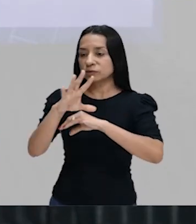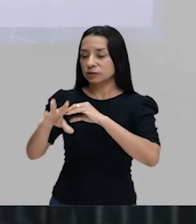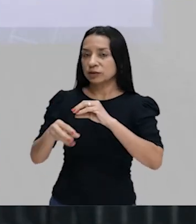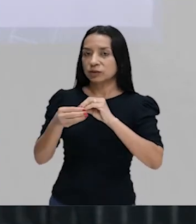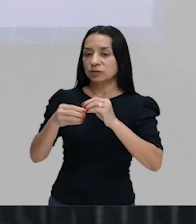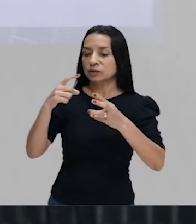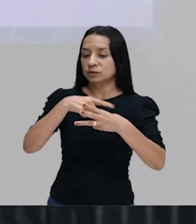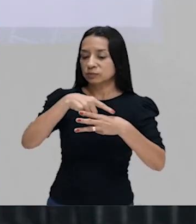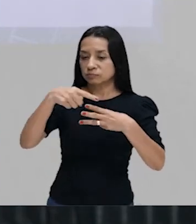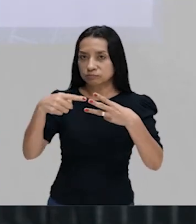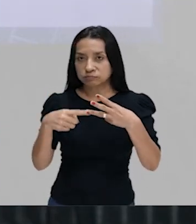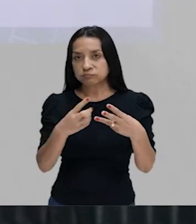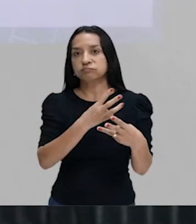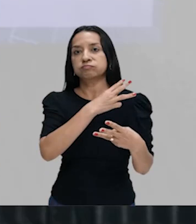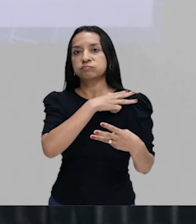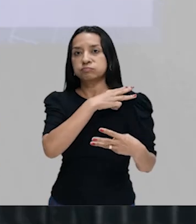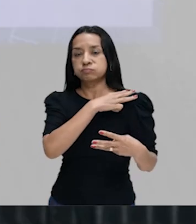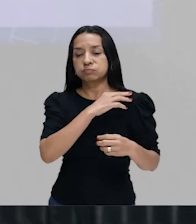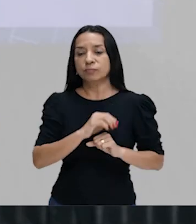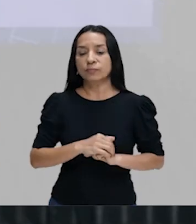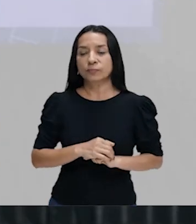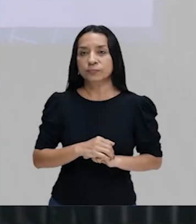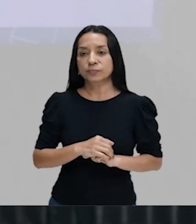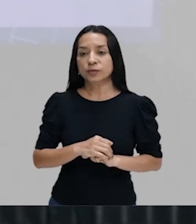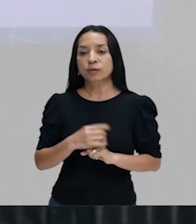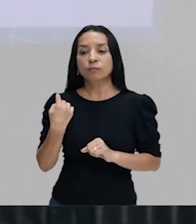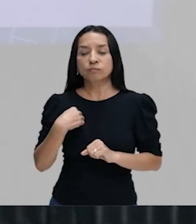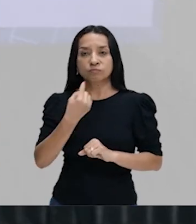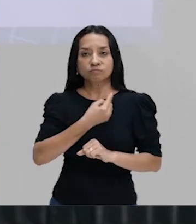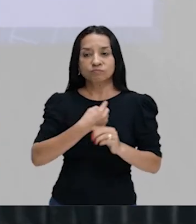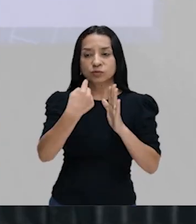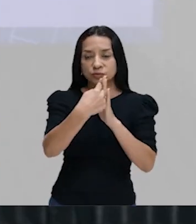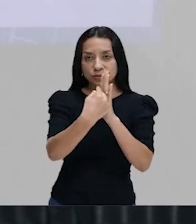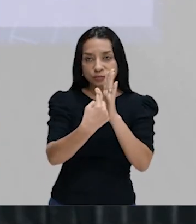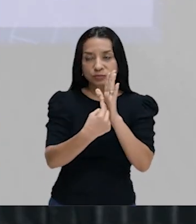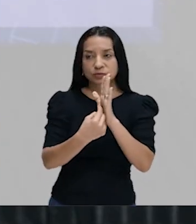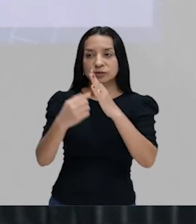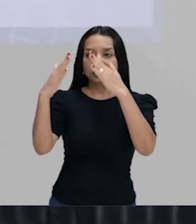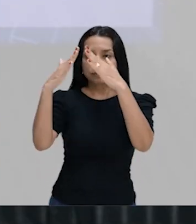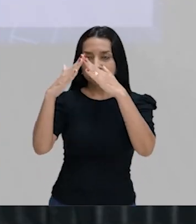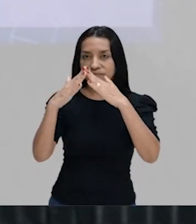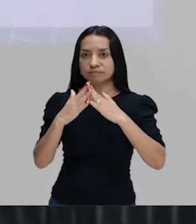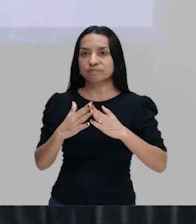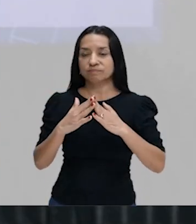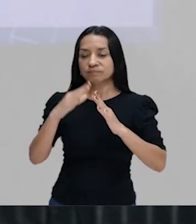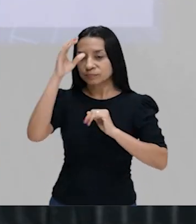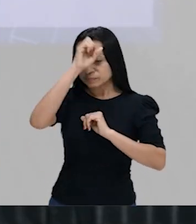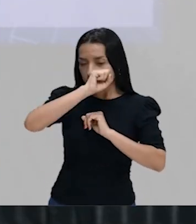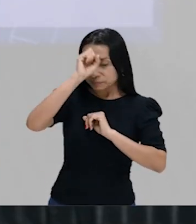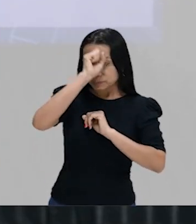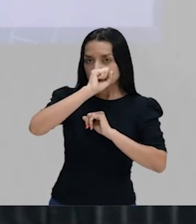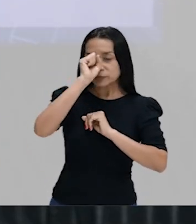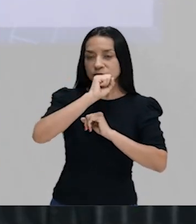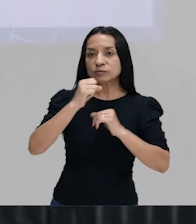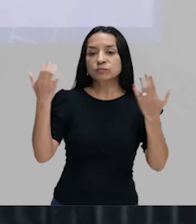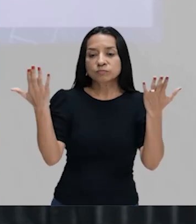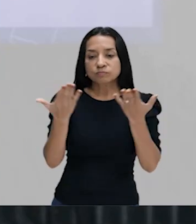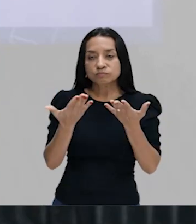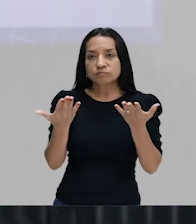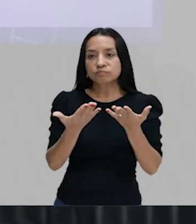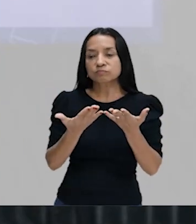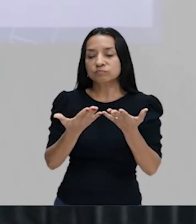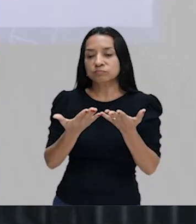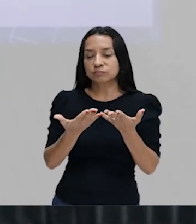as 3 séries do ensino médio. Lembra, o nosso projeto é Fique em Casa, né, aprendendo. E no caso,